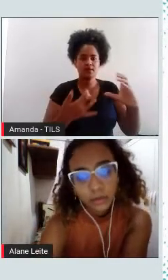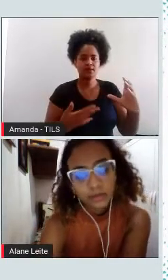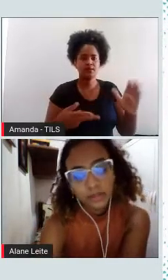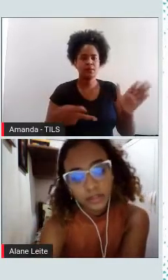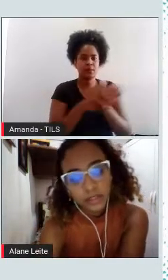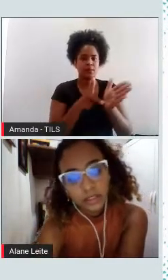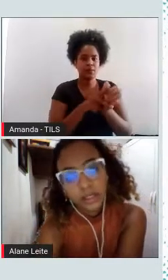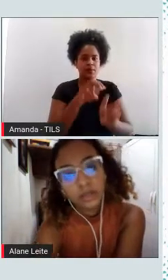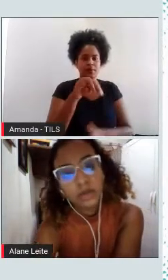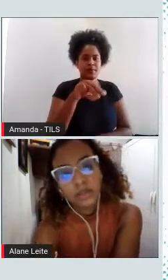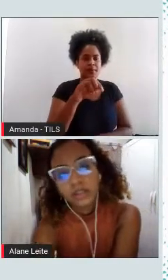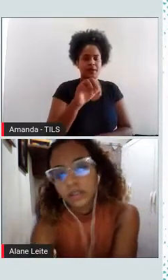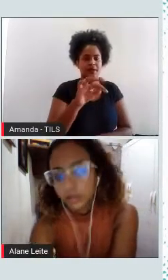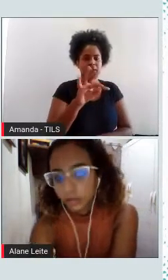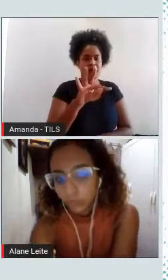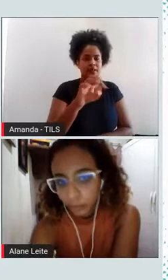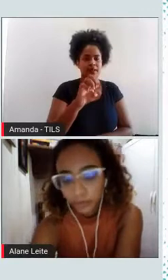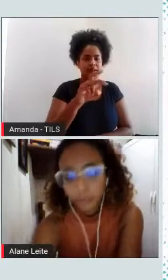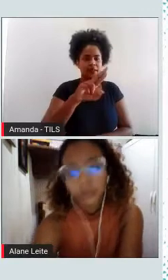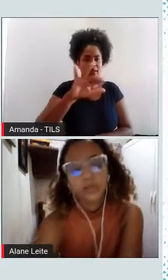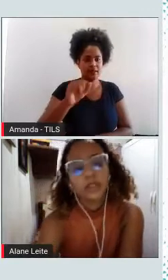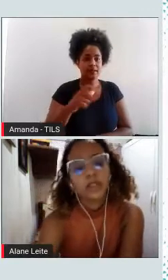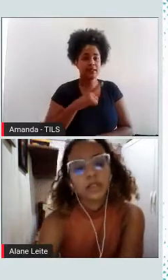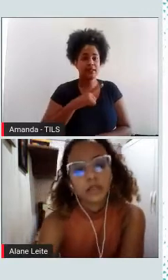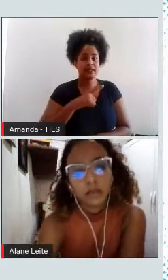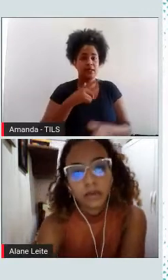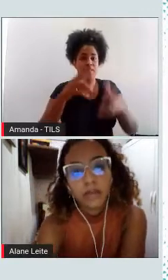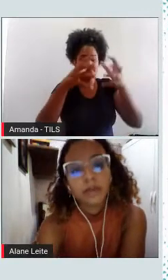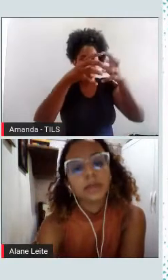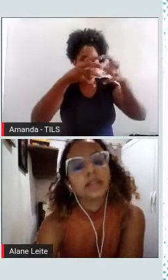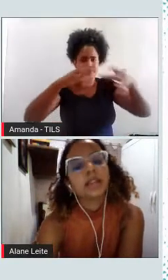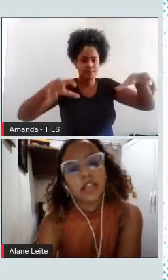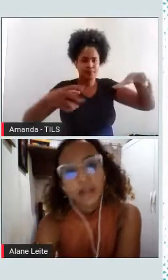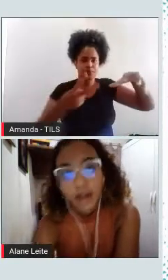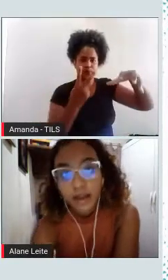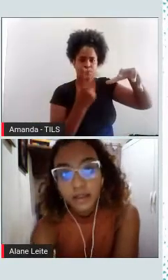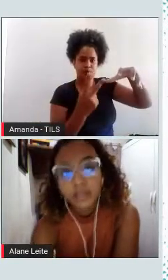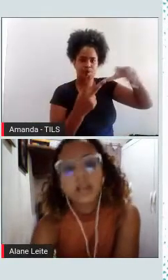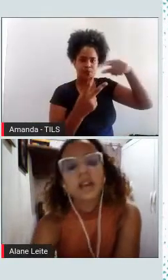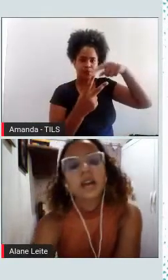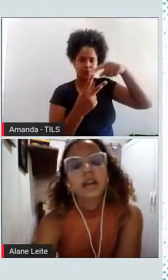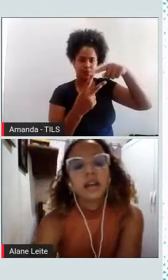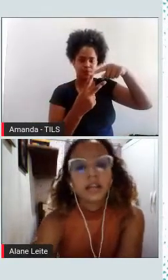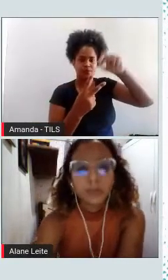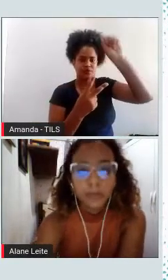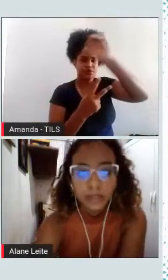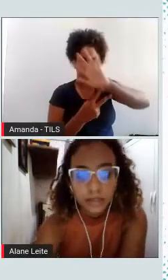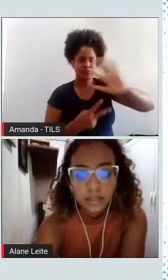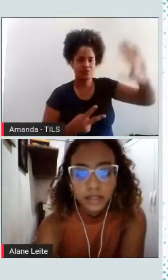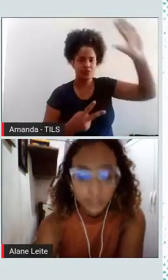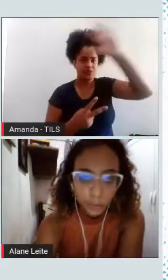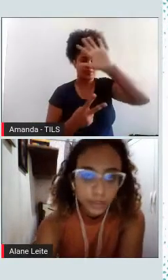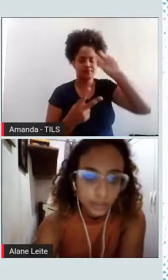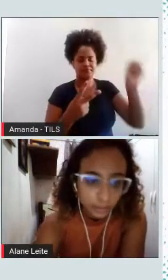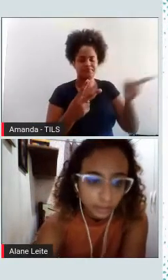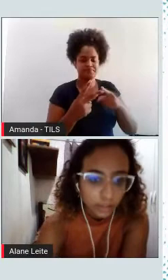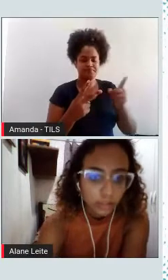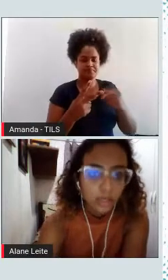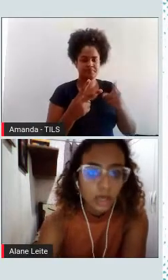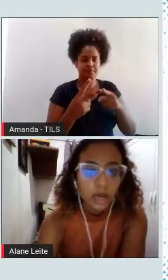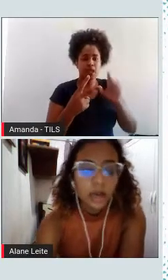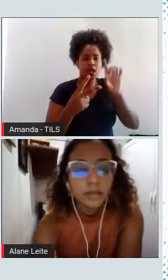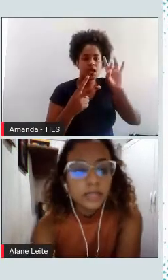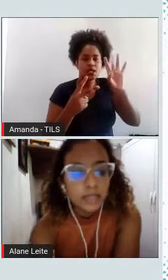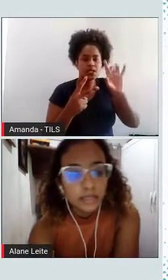são subdivididas em dois grandes grupos, que são as propriedades gerais e as propriedades